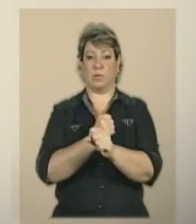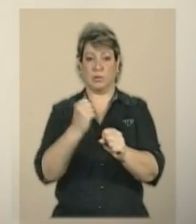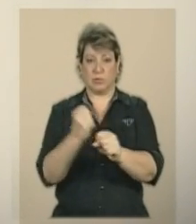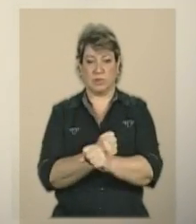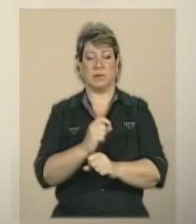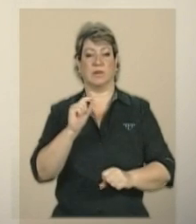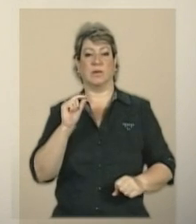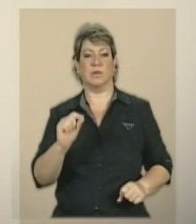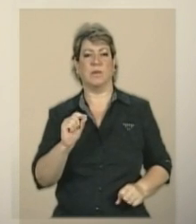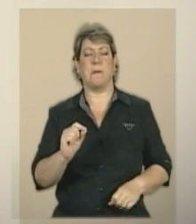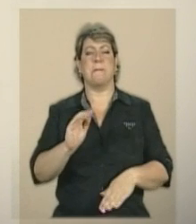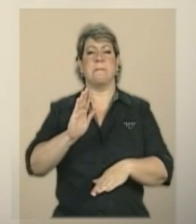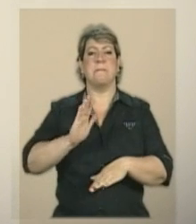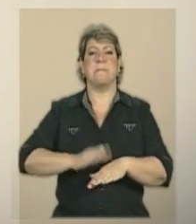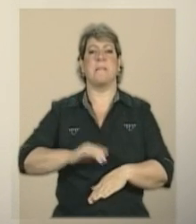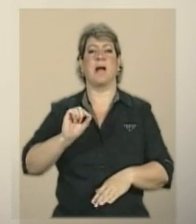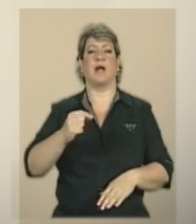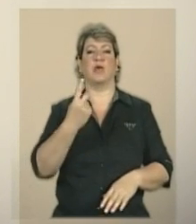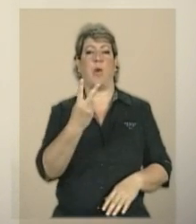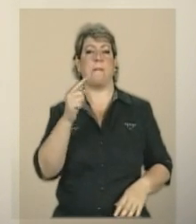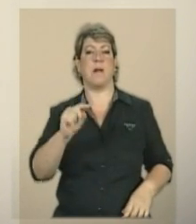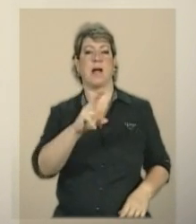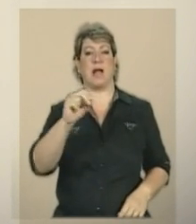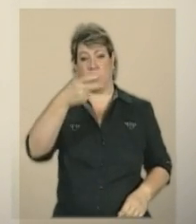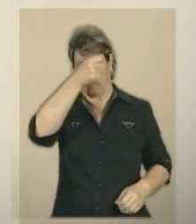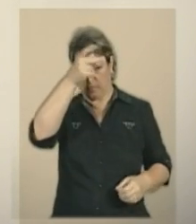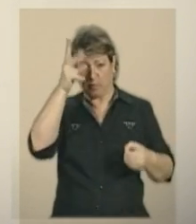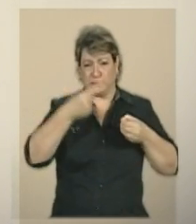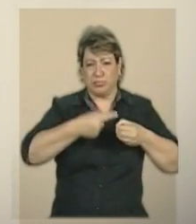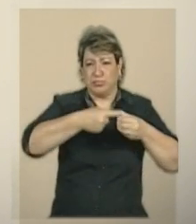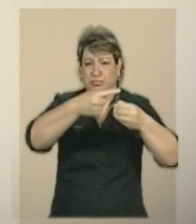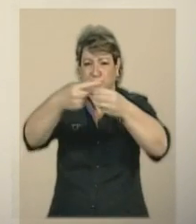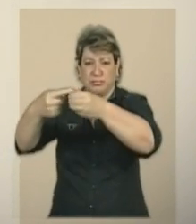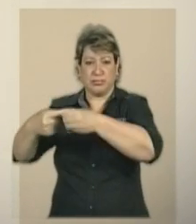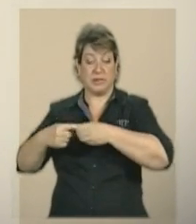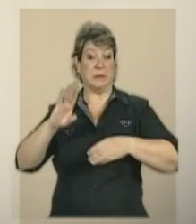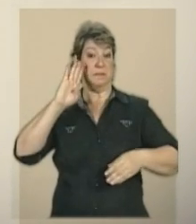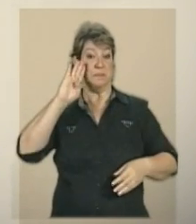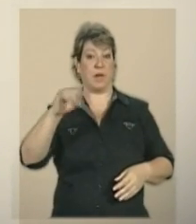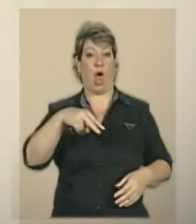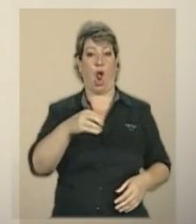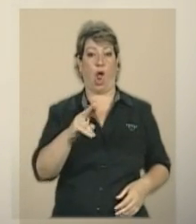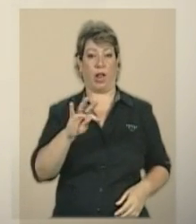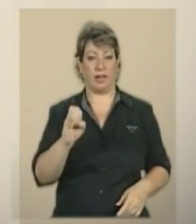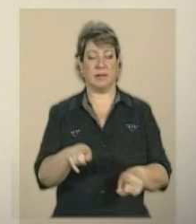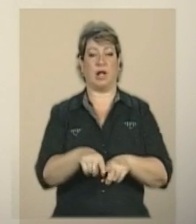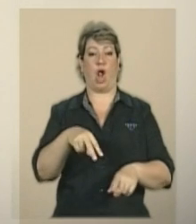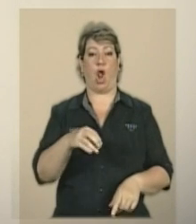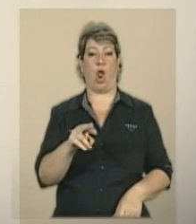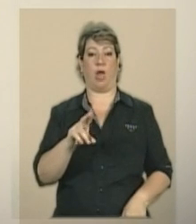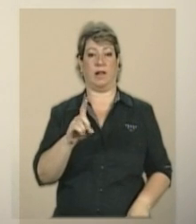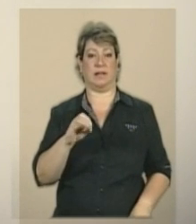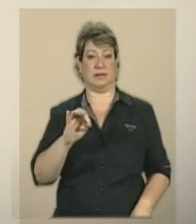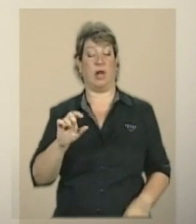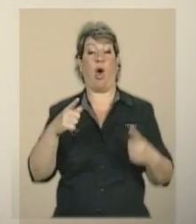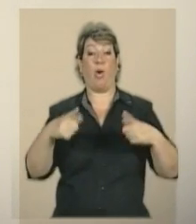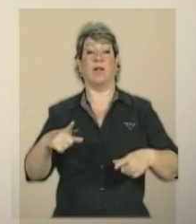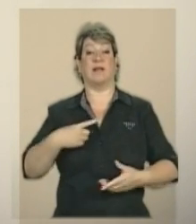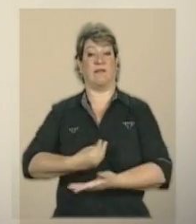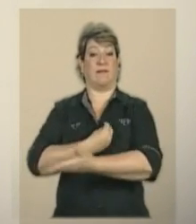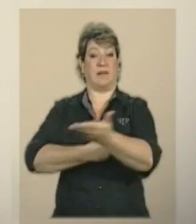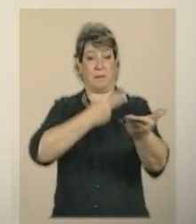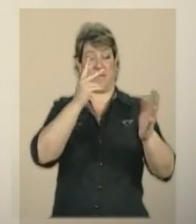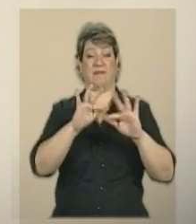em mais de 2500 municípios principalmente do norte e do Nordeste onde vivem as